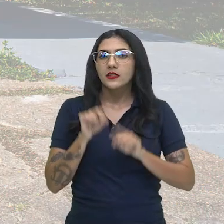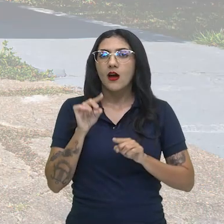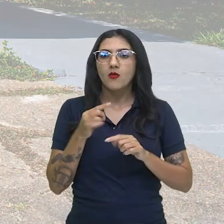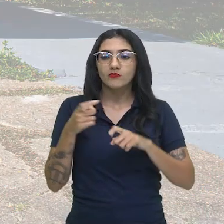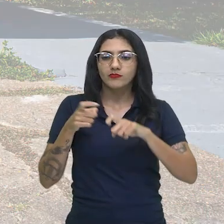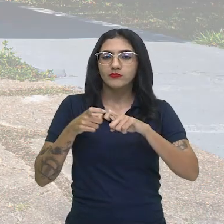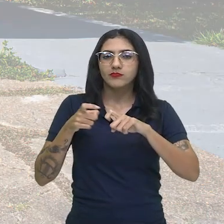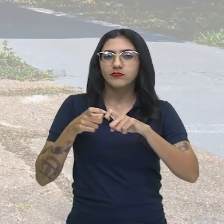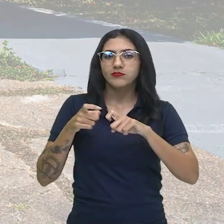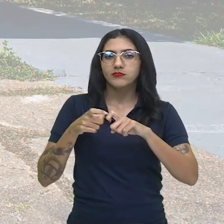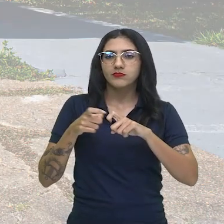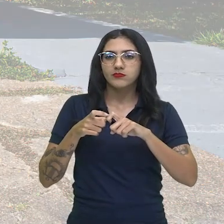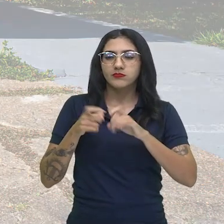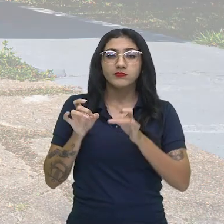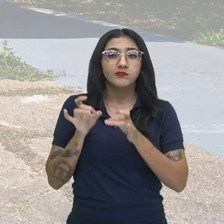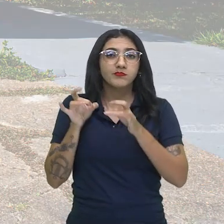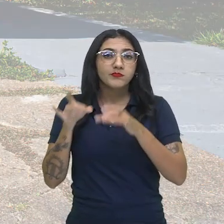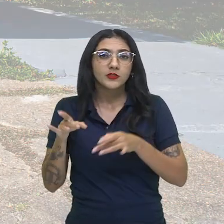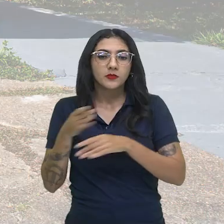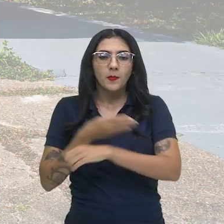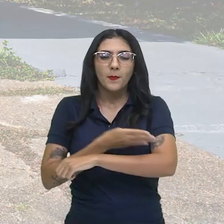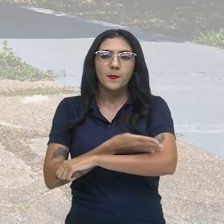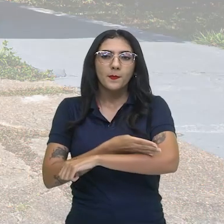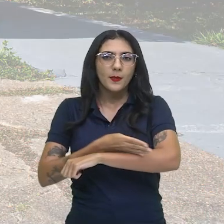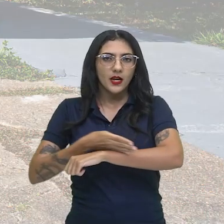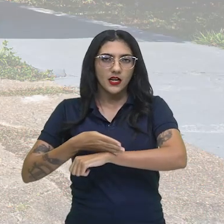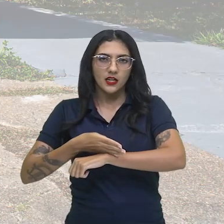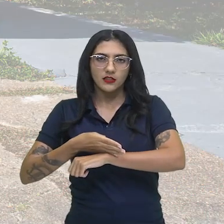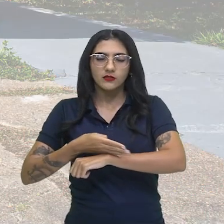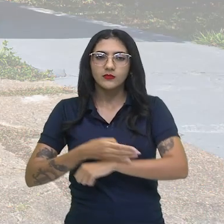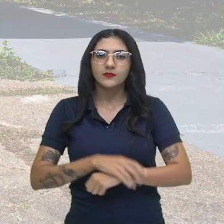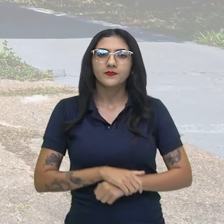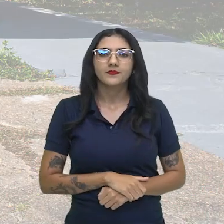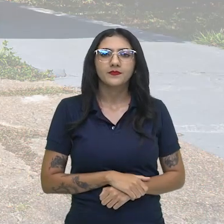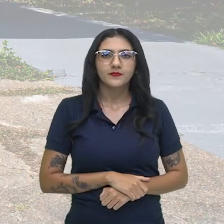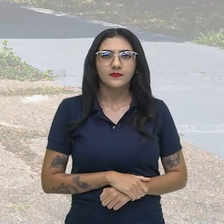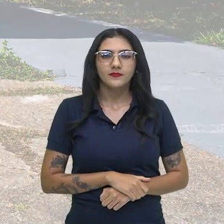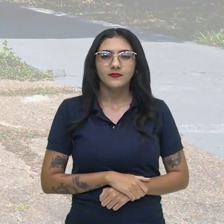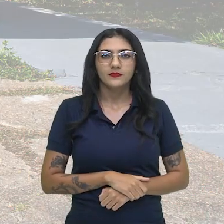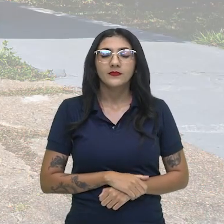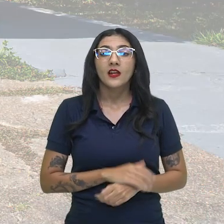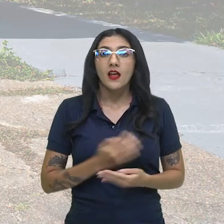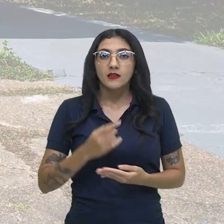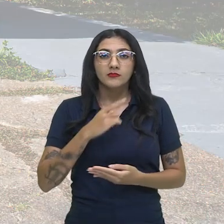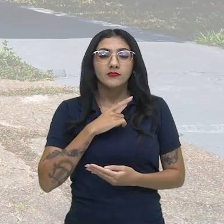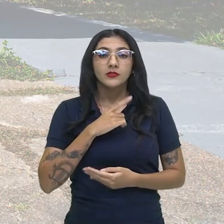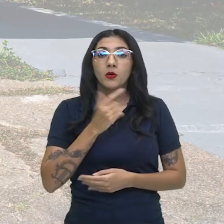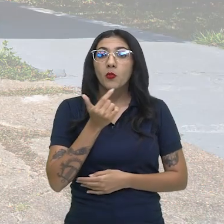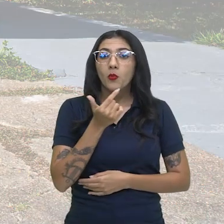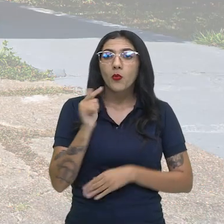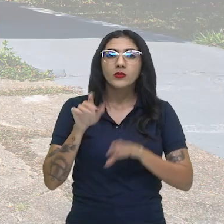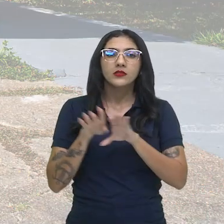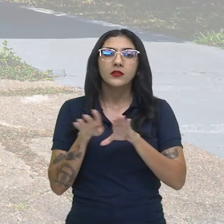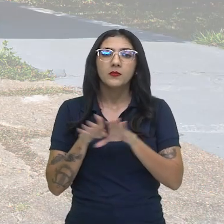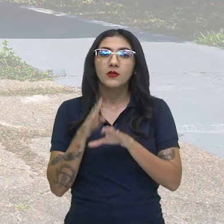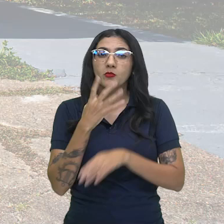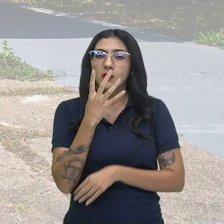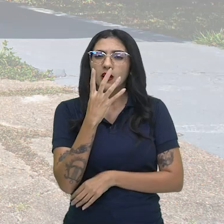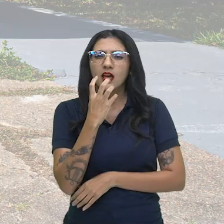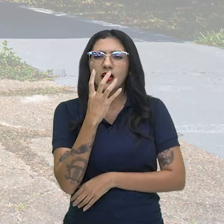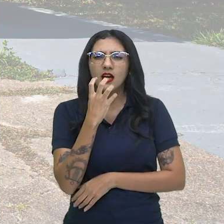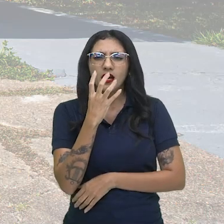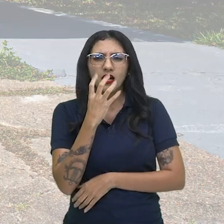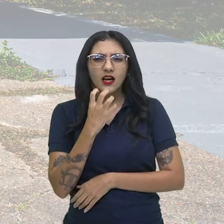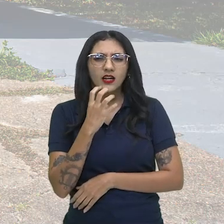vai para o coletor de cor branco. E ainda existe mais um, né, professor? Existe o coletor laranja. Para que serve,